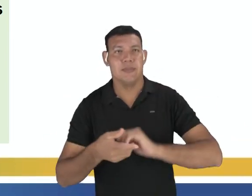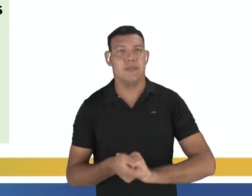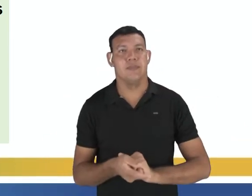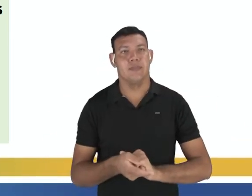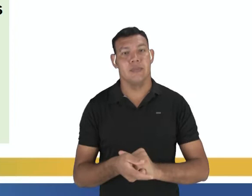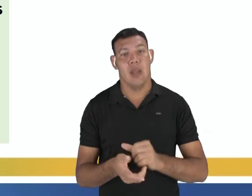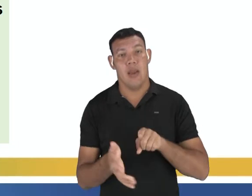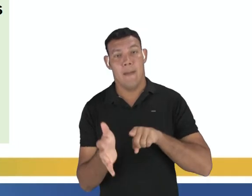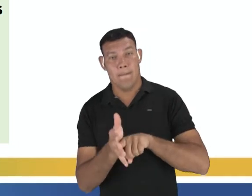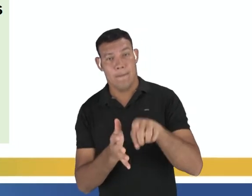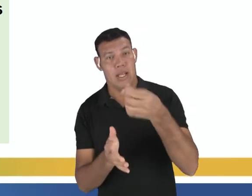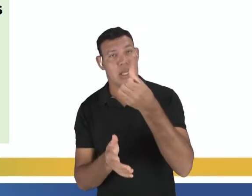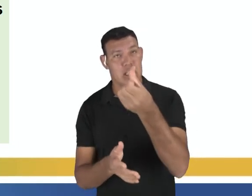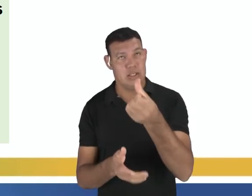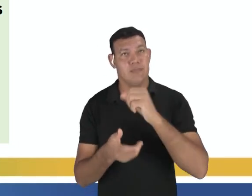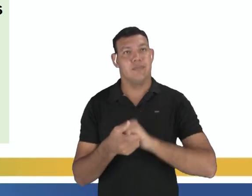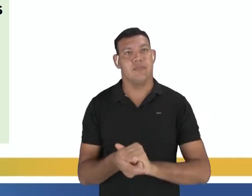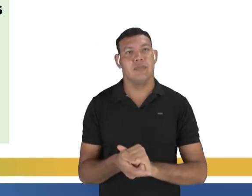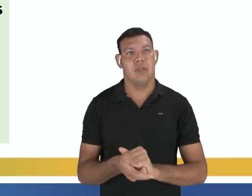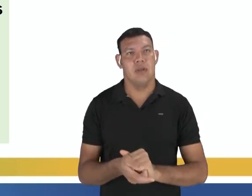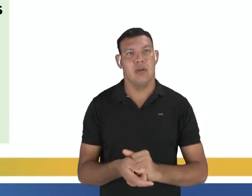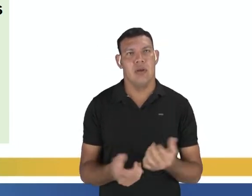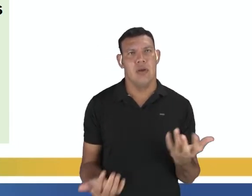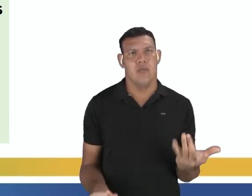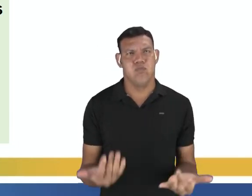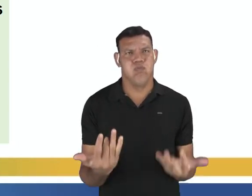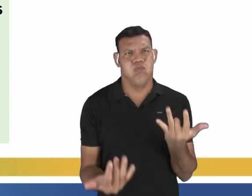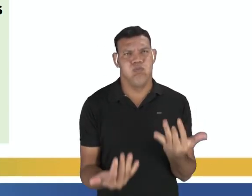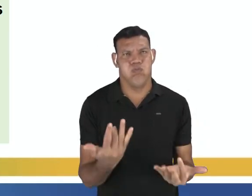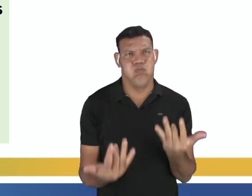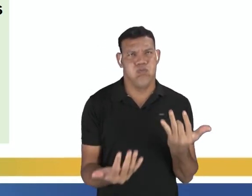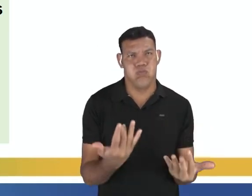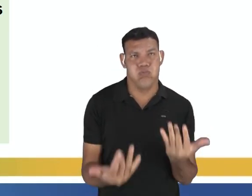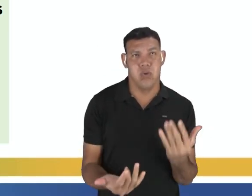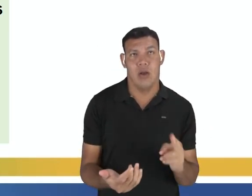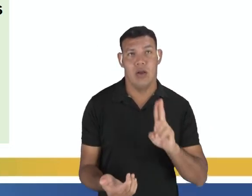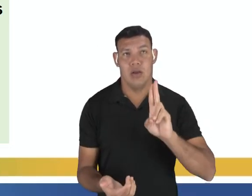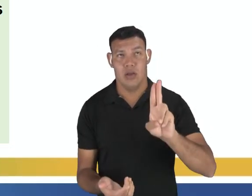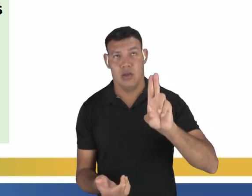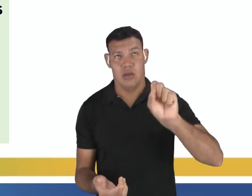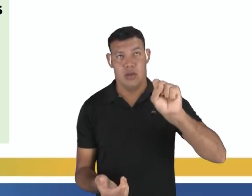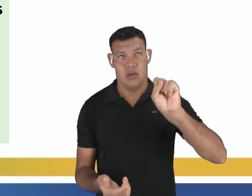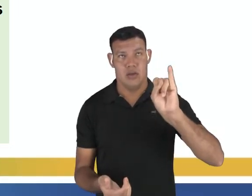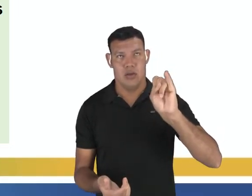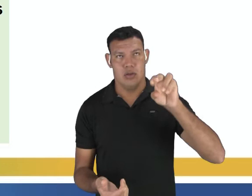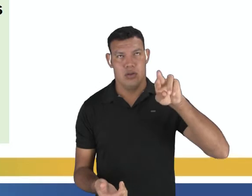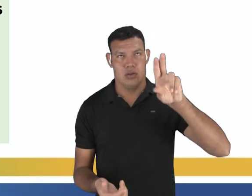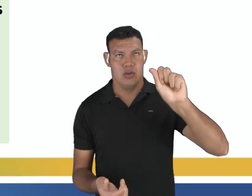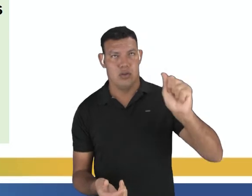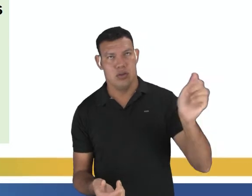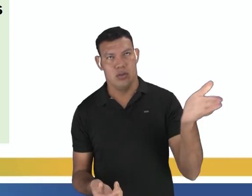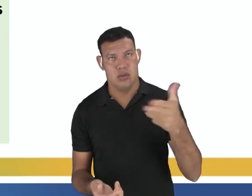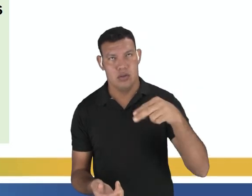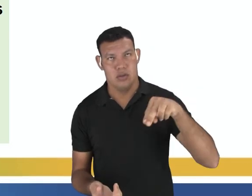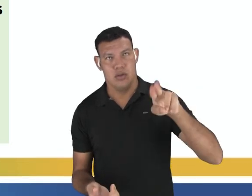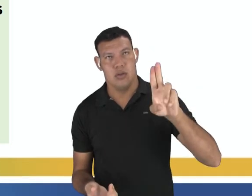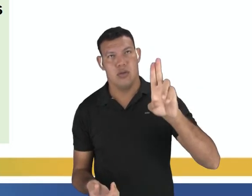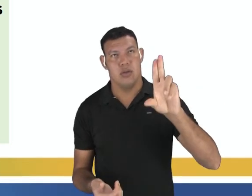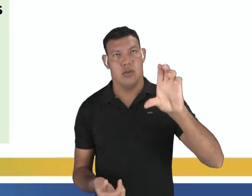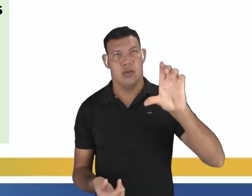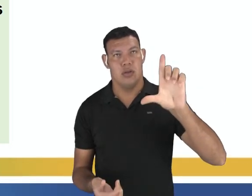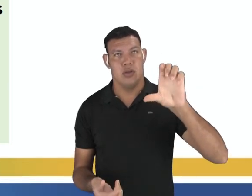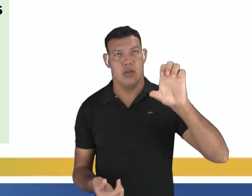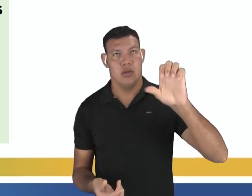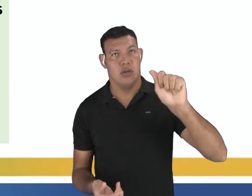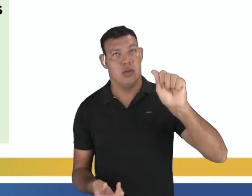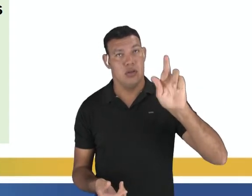O incêndio na usina nuclear de Fukushima, no Japão, após o tsunami do dia 11 de março de 2011, reacendeu as